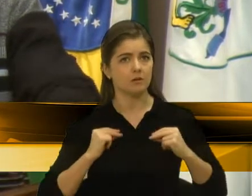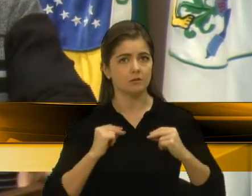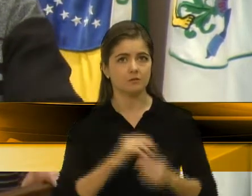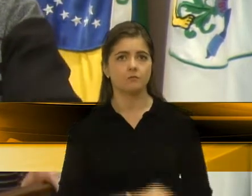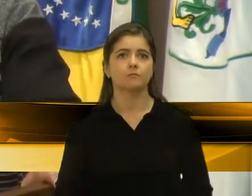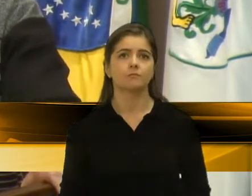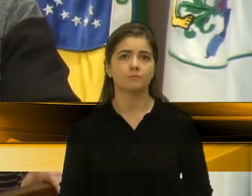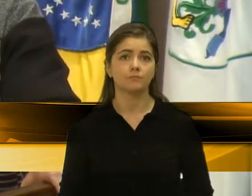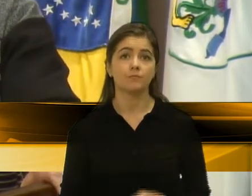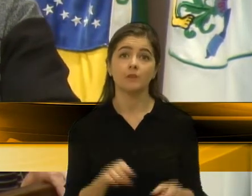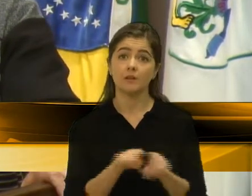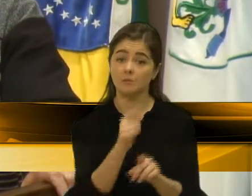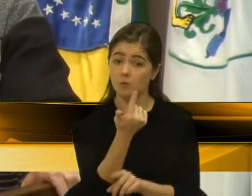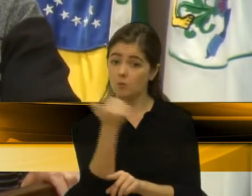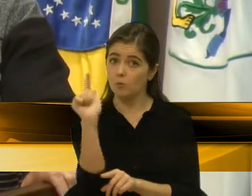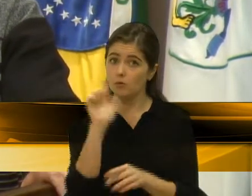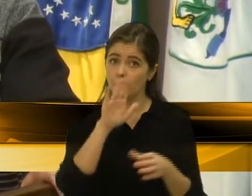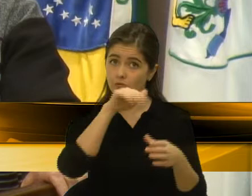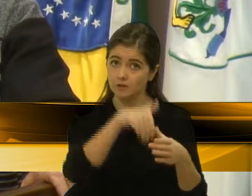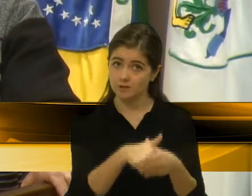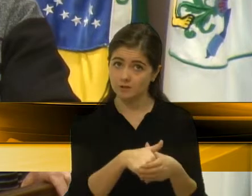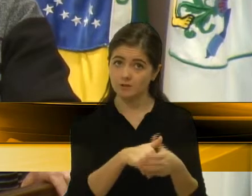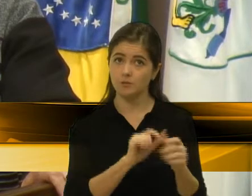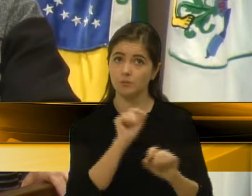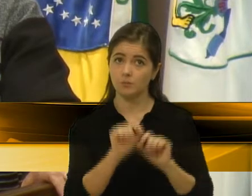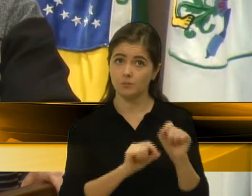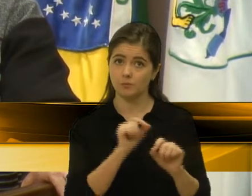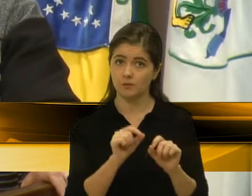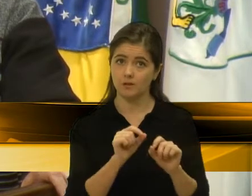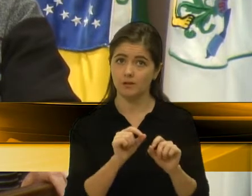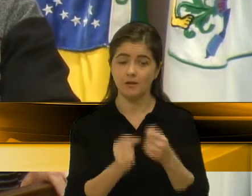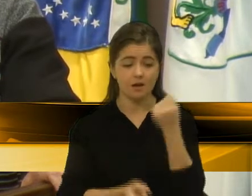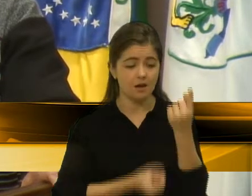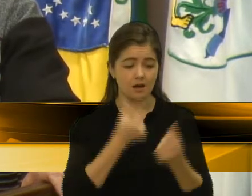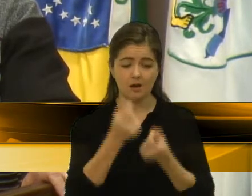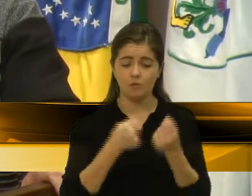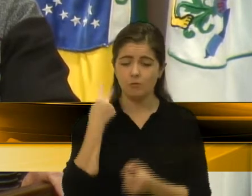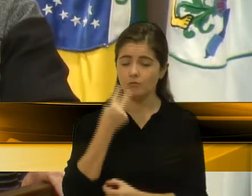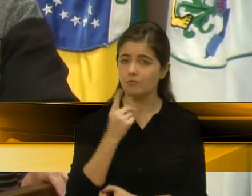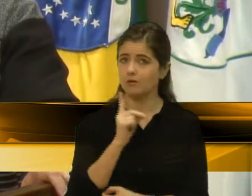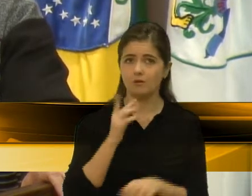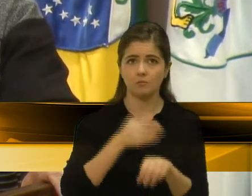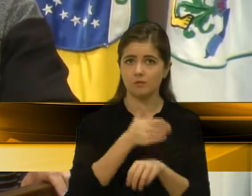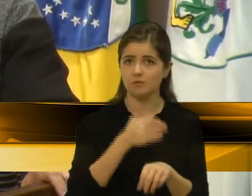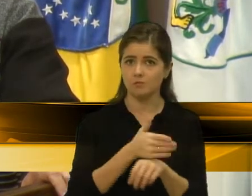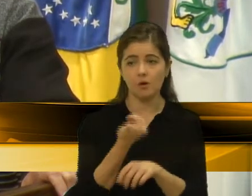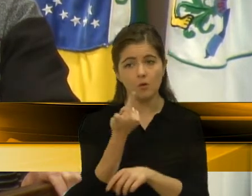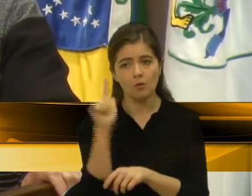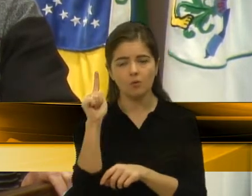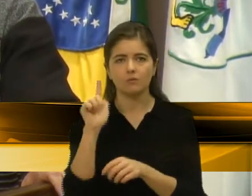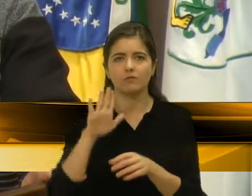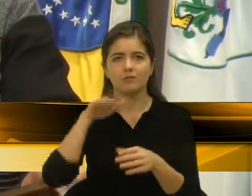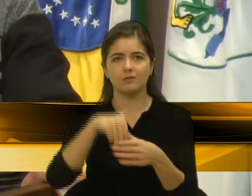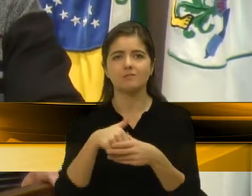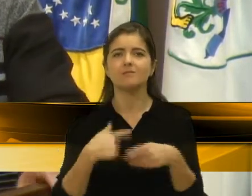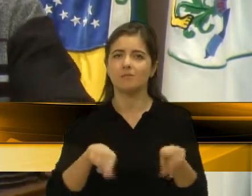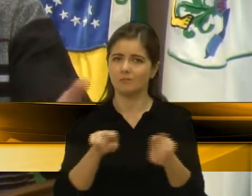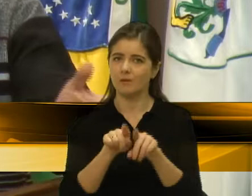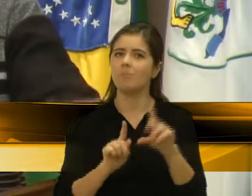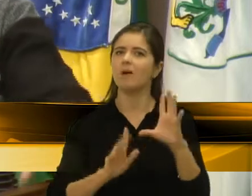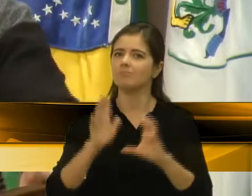outras votações que dão coincidências que alguns vereadores não participaram de algumas votações muito polêmicas, né?